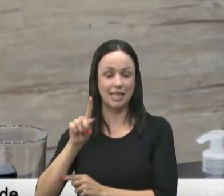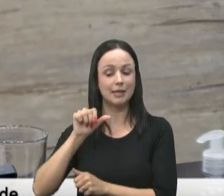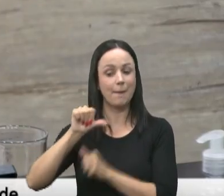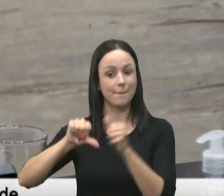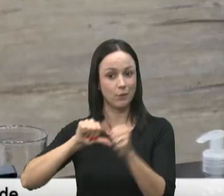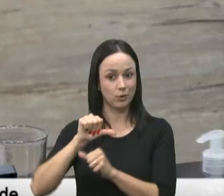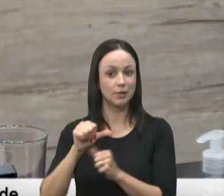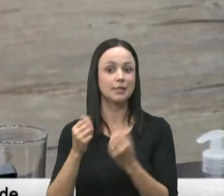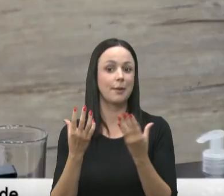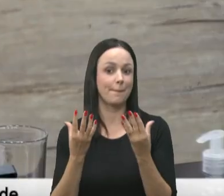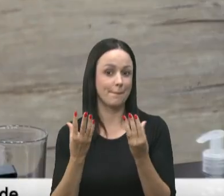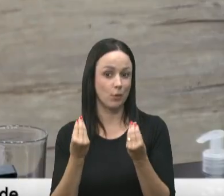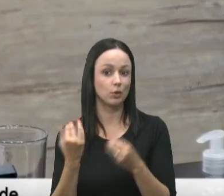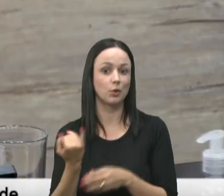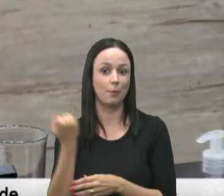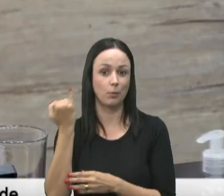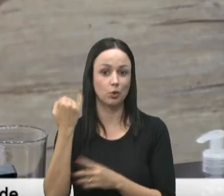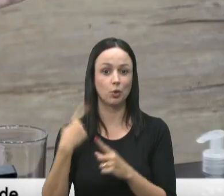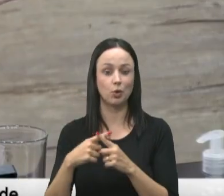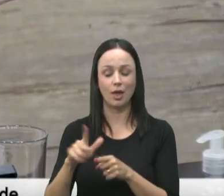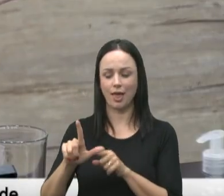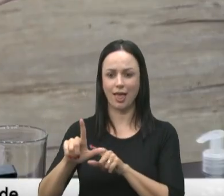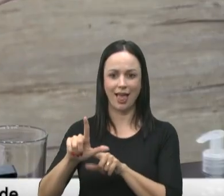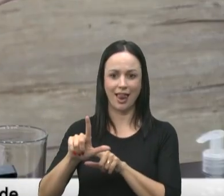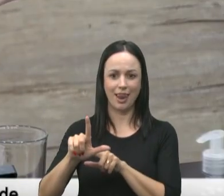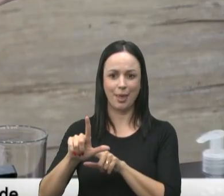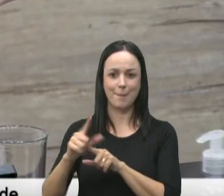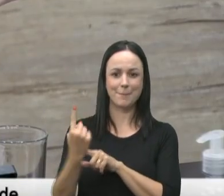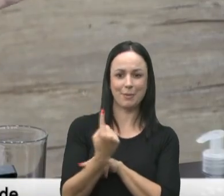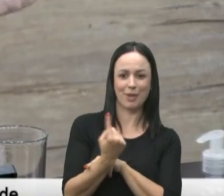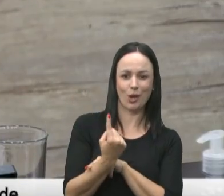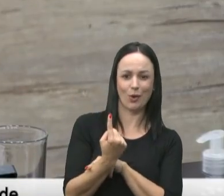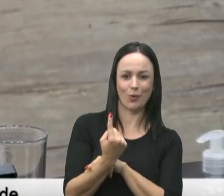importante, porque o L veio na frente.